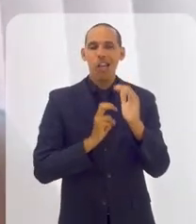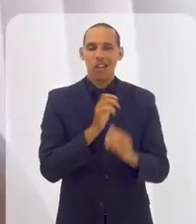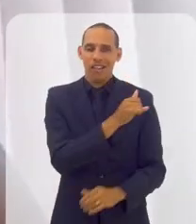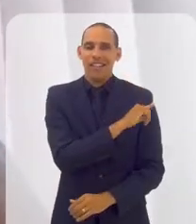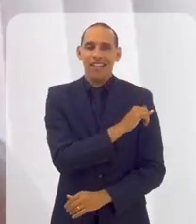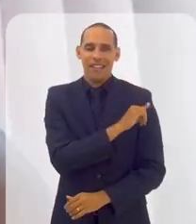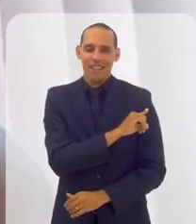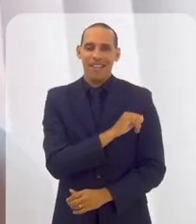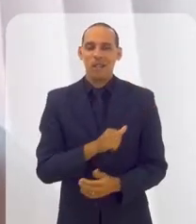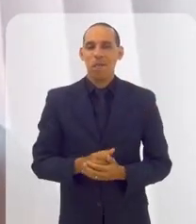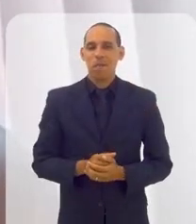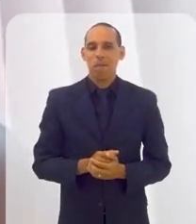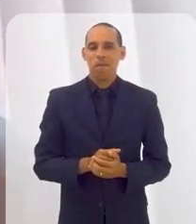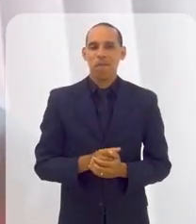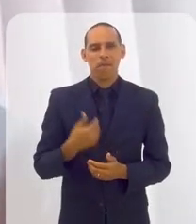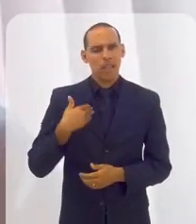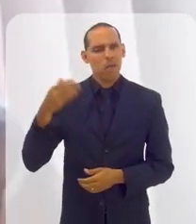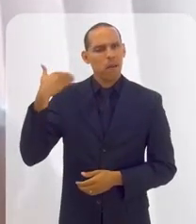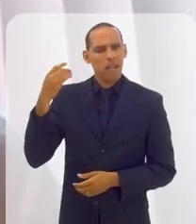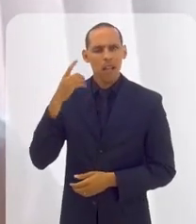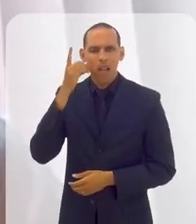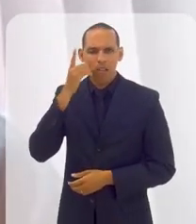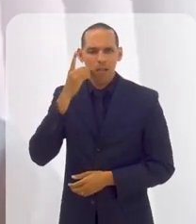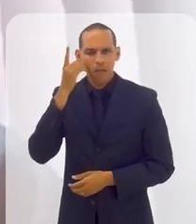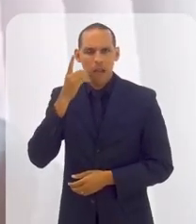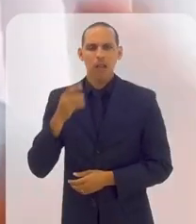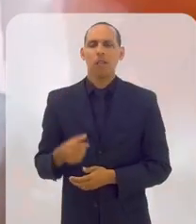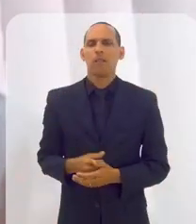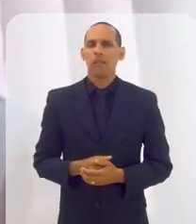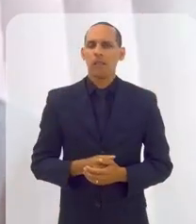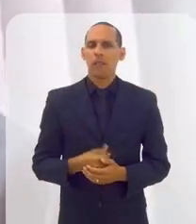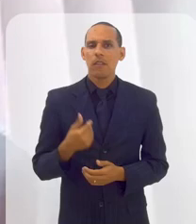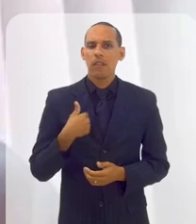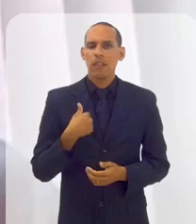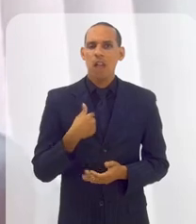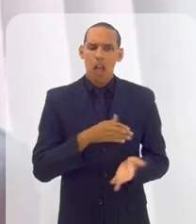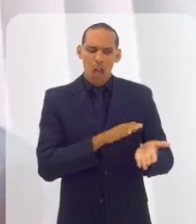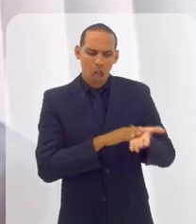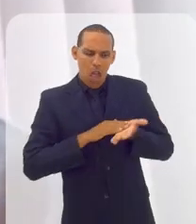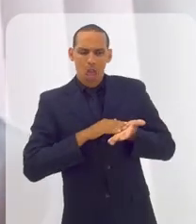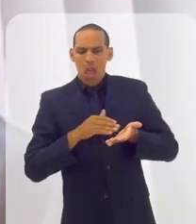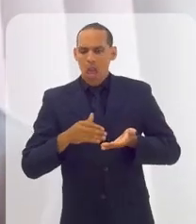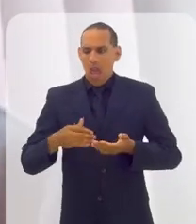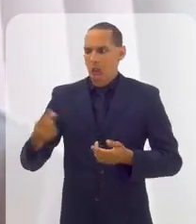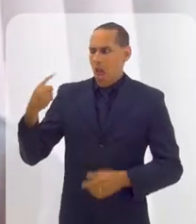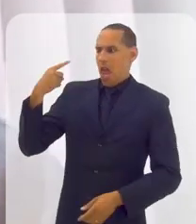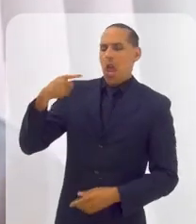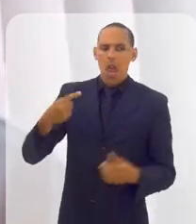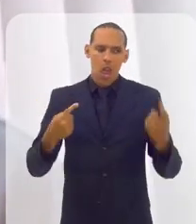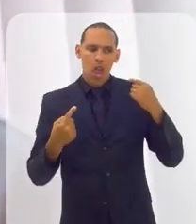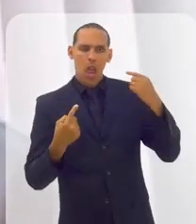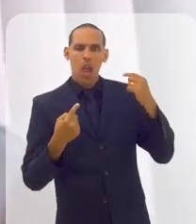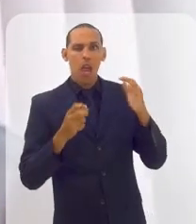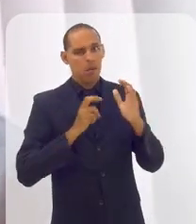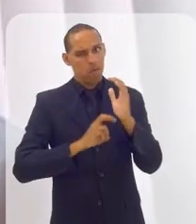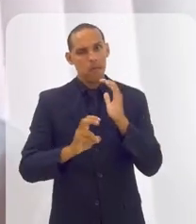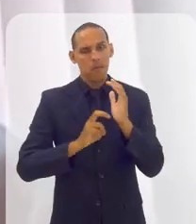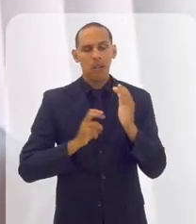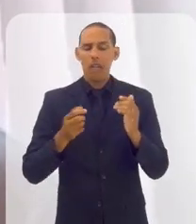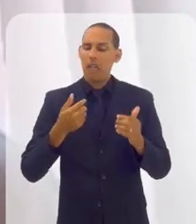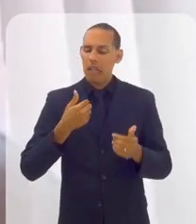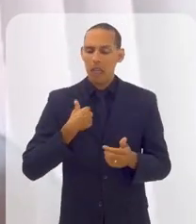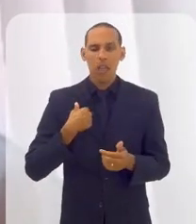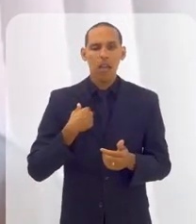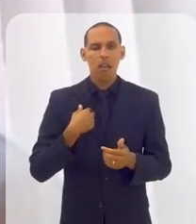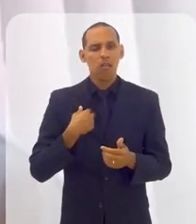O metrô do Rio de Janeiro. Nenhum problema. Eu, quando fui deputado, tive uma série de cobranças com relação ao metrô. Eu